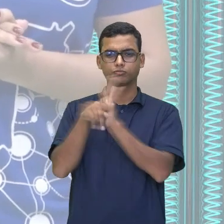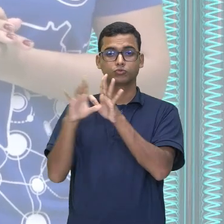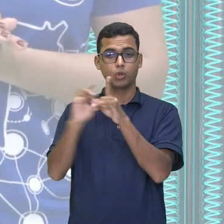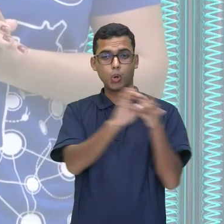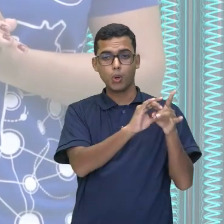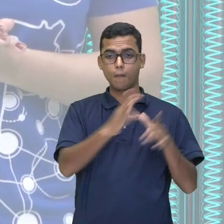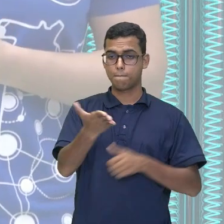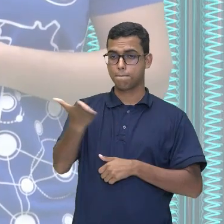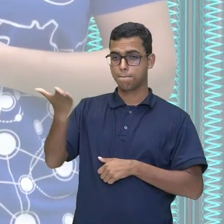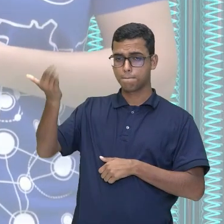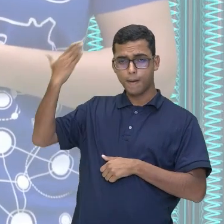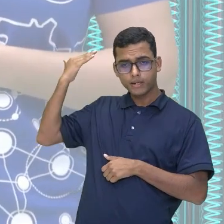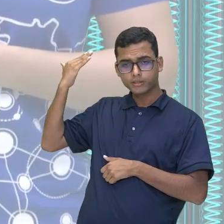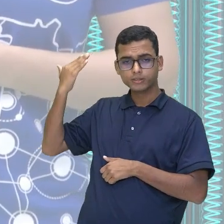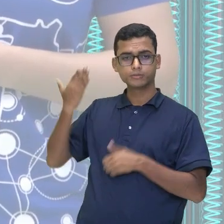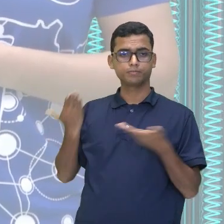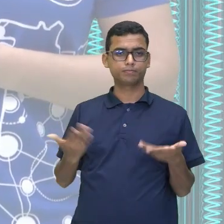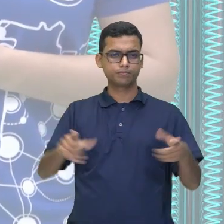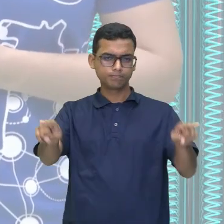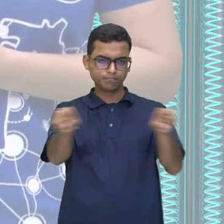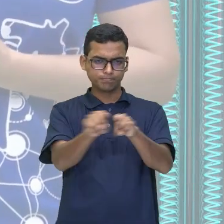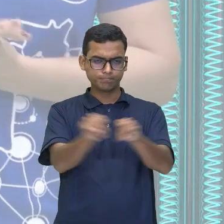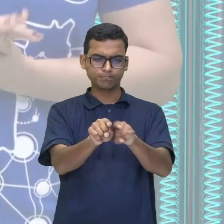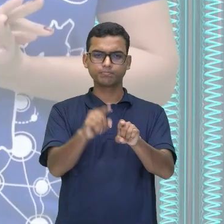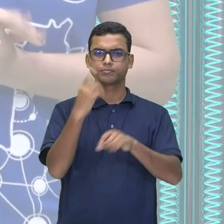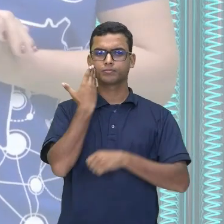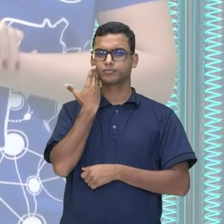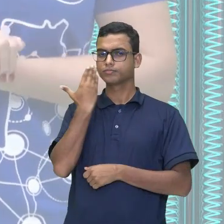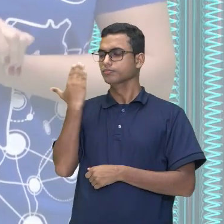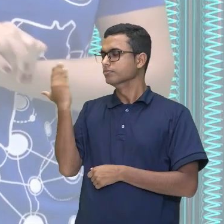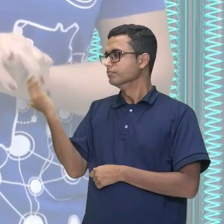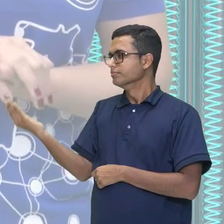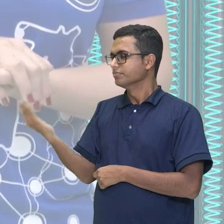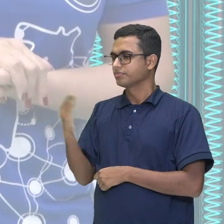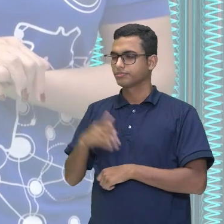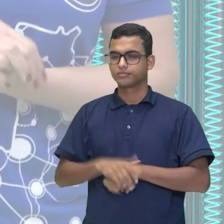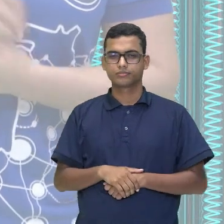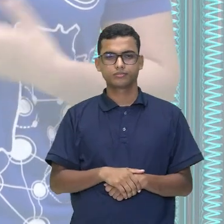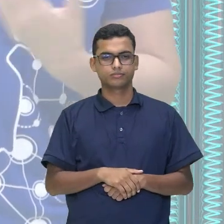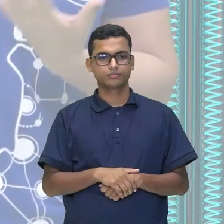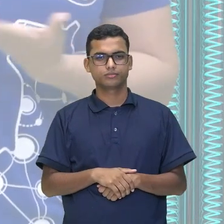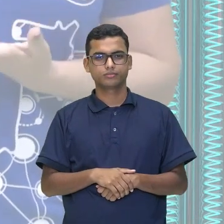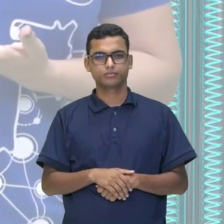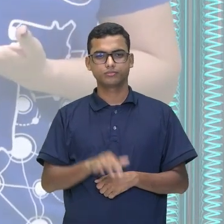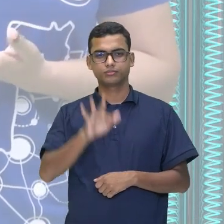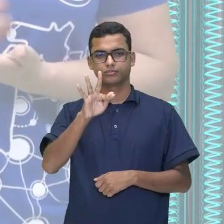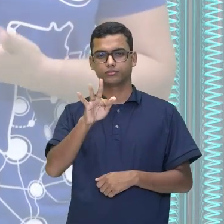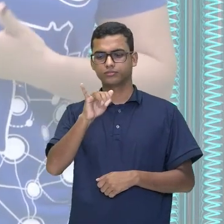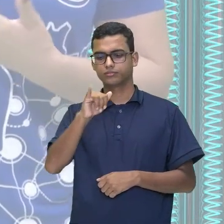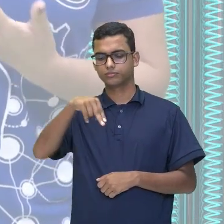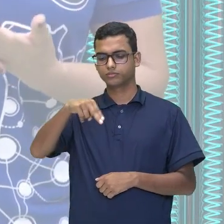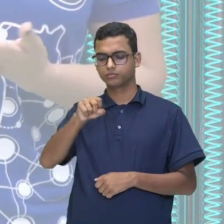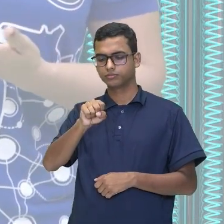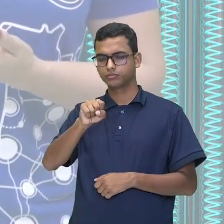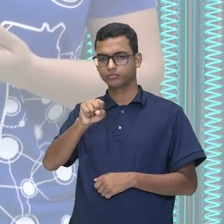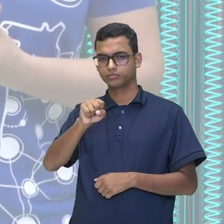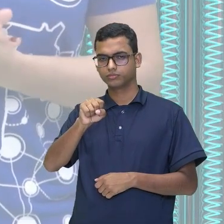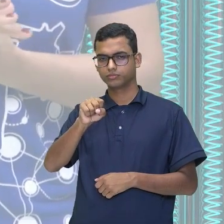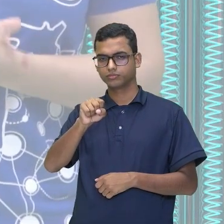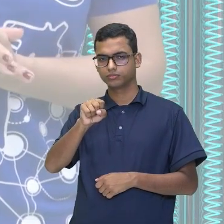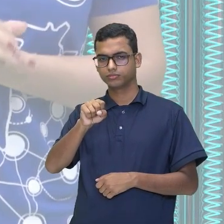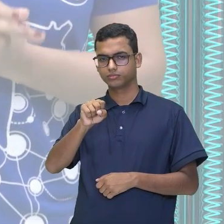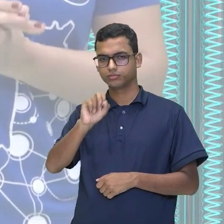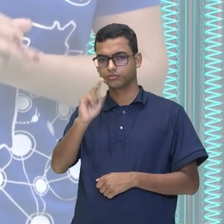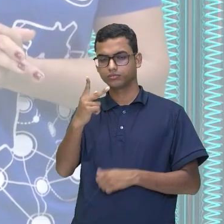passado. When did you finish? Finish é o quê? O verbo terminou, acabou, tá